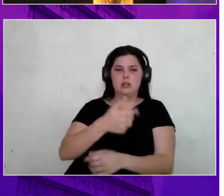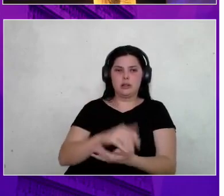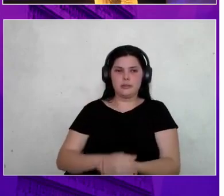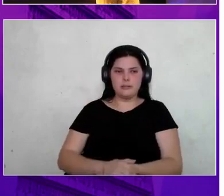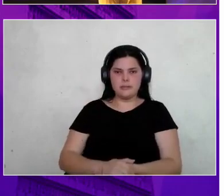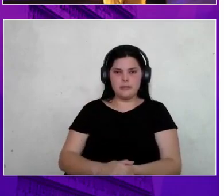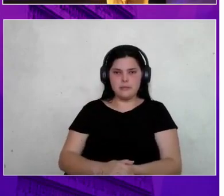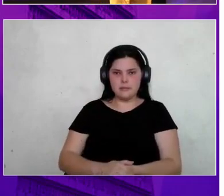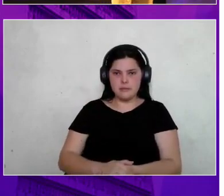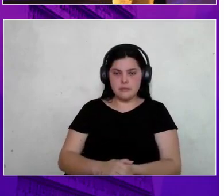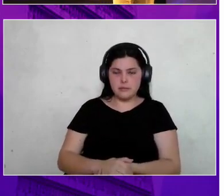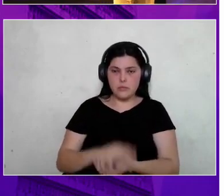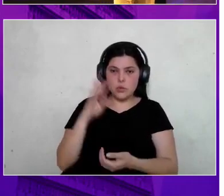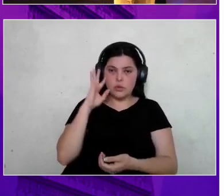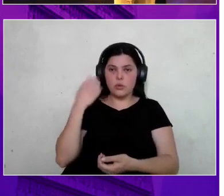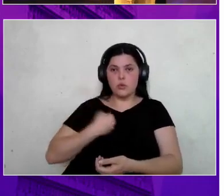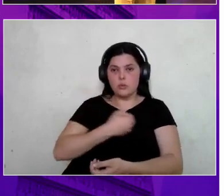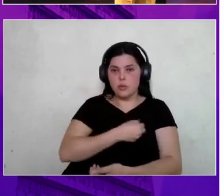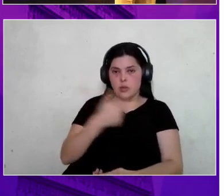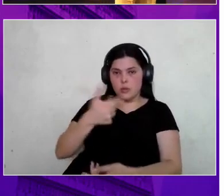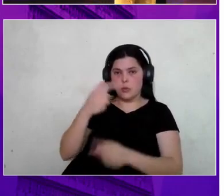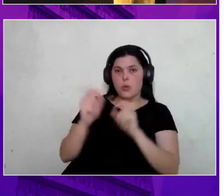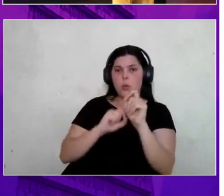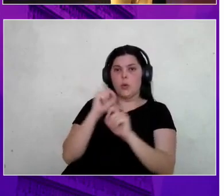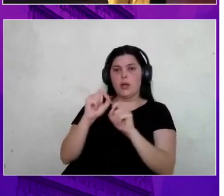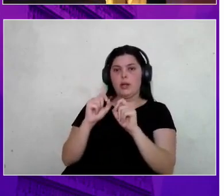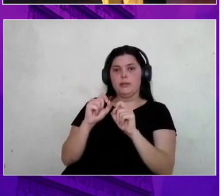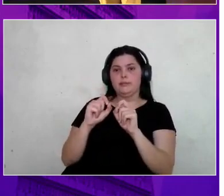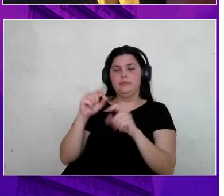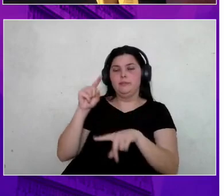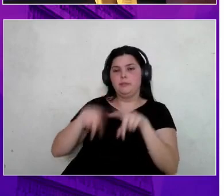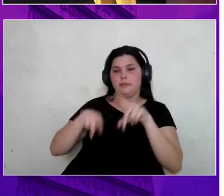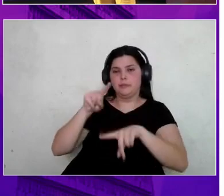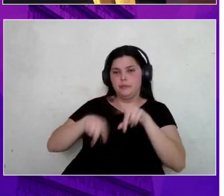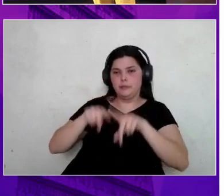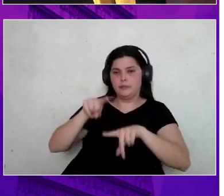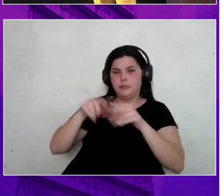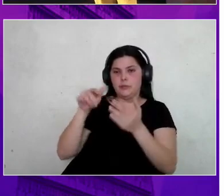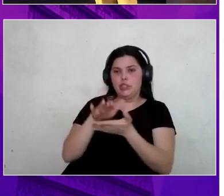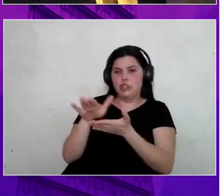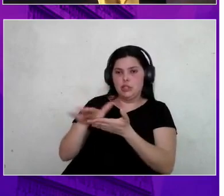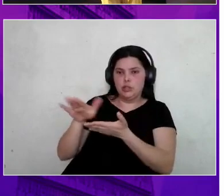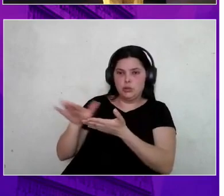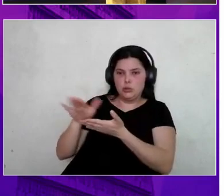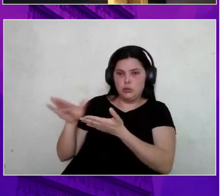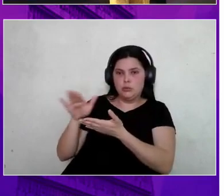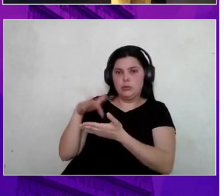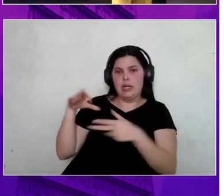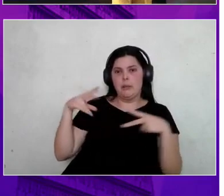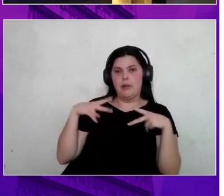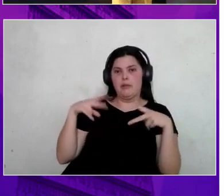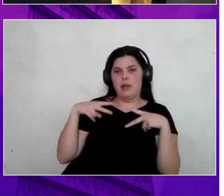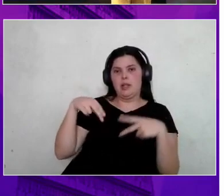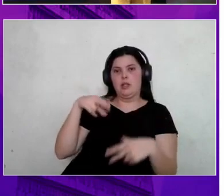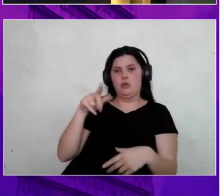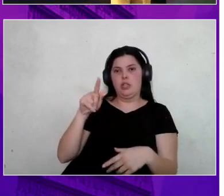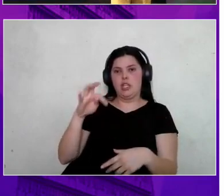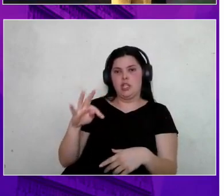A solução 2, então, ela é basicamente um artefato que ele é distribuído no nugget privado da empresa. Então, as